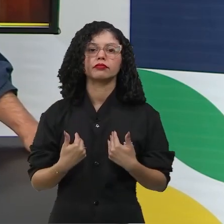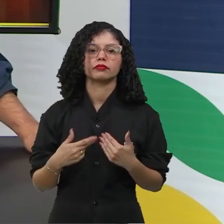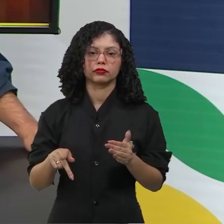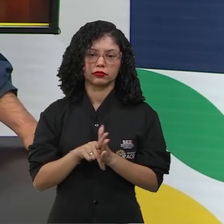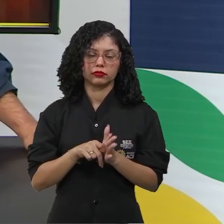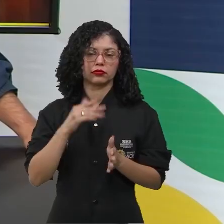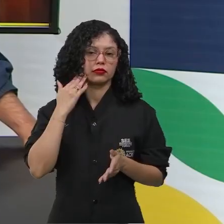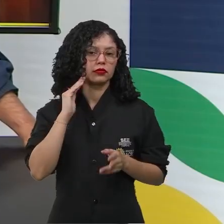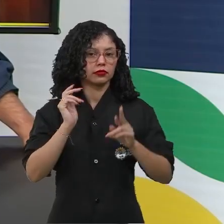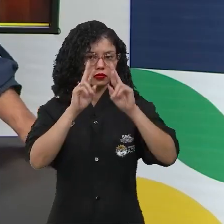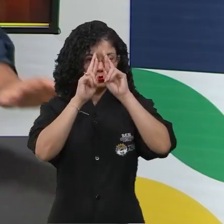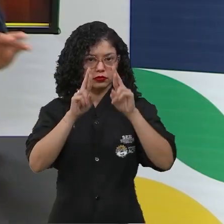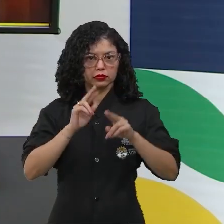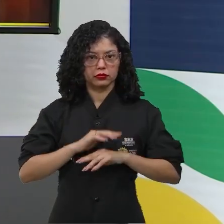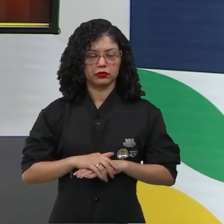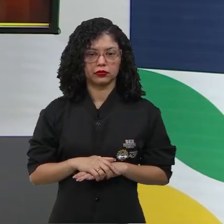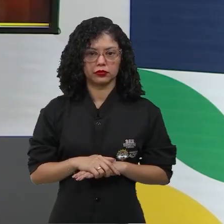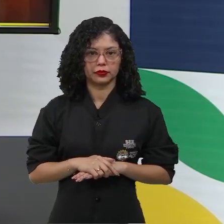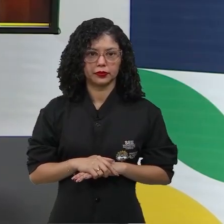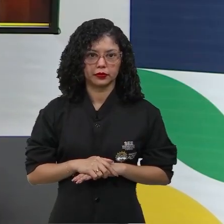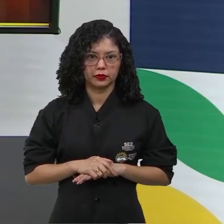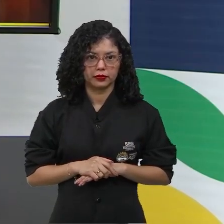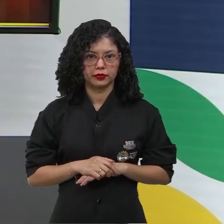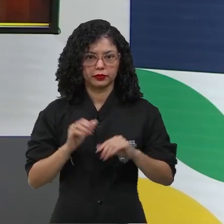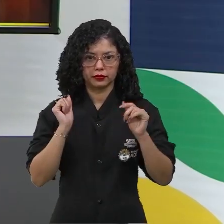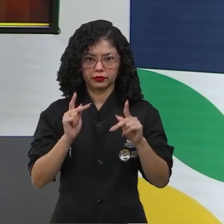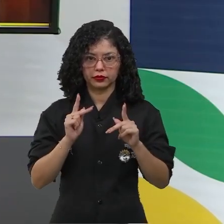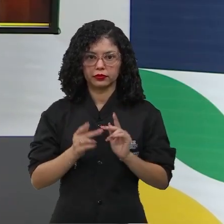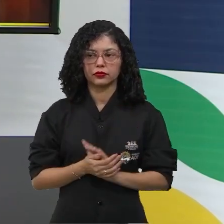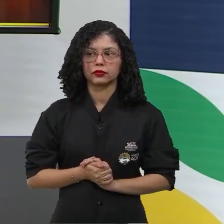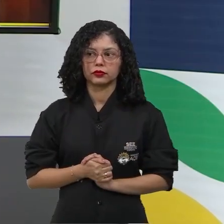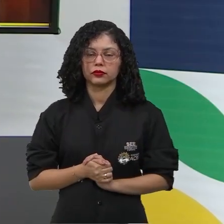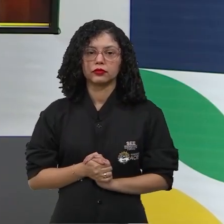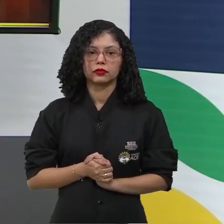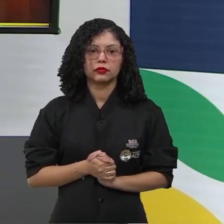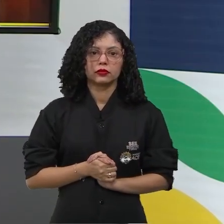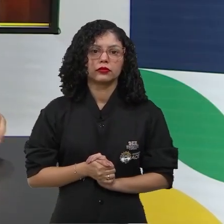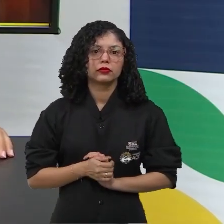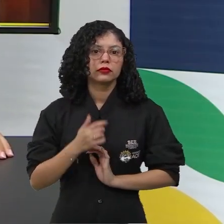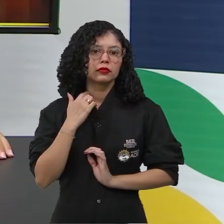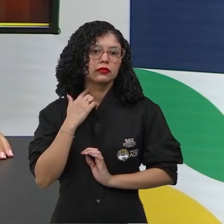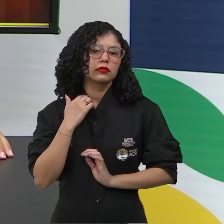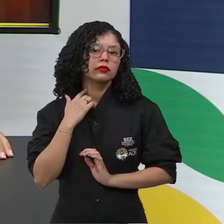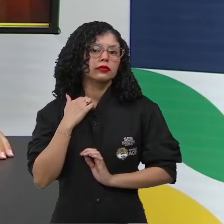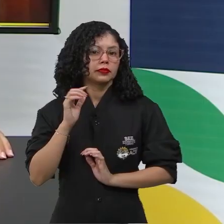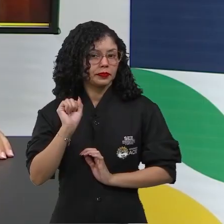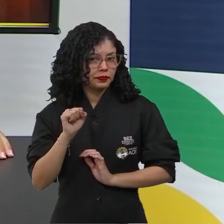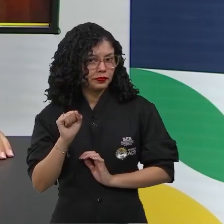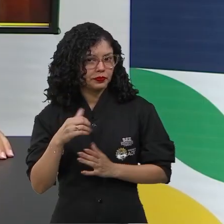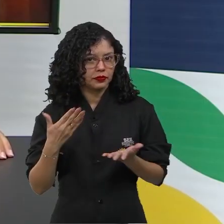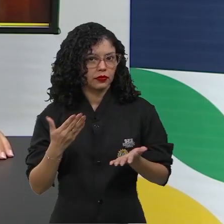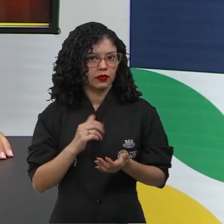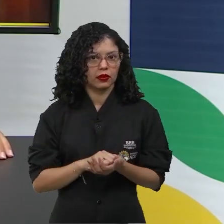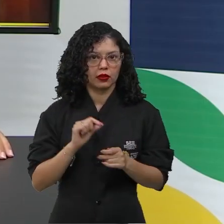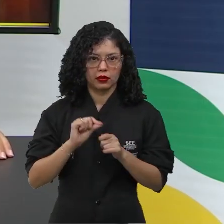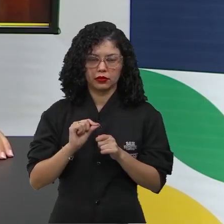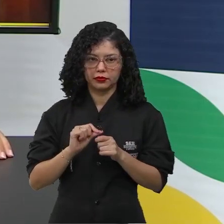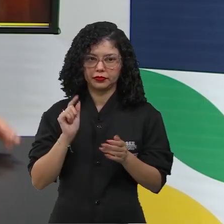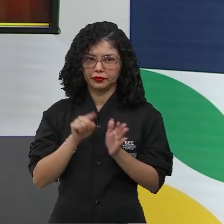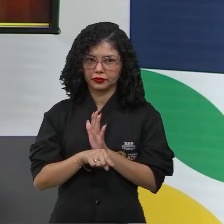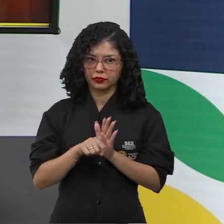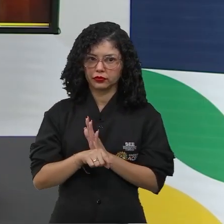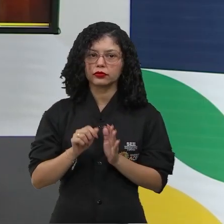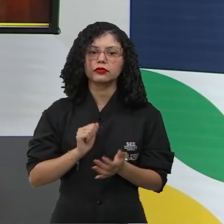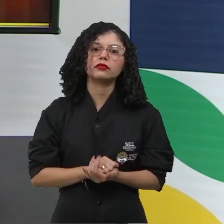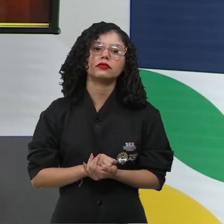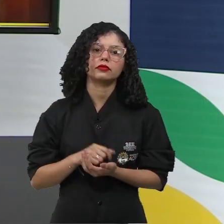de entender e respeitar quem você é. Ok? Compreendeu? Não compreendeu? Compreendeu, sei. Se não compreendeu, vamos fazer uma questãozinha só para a gente